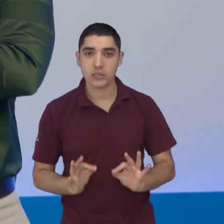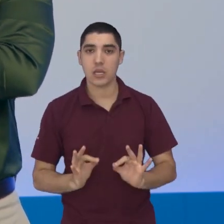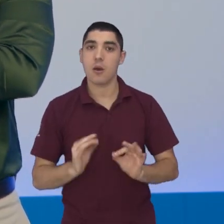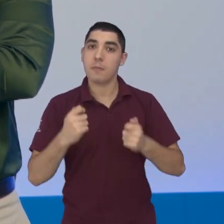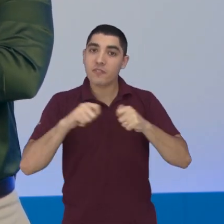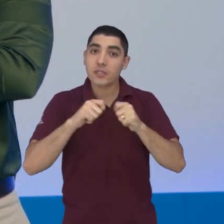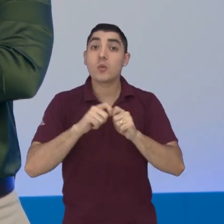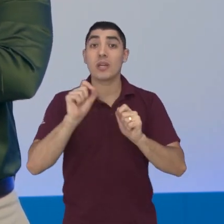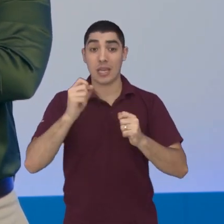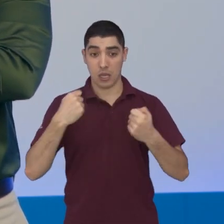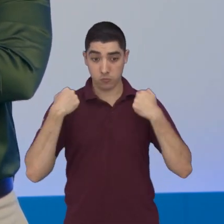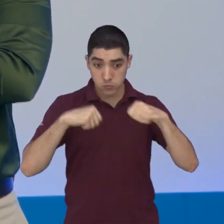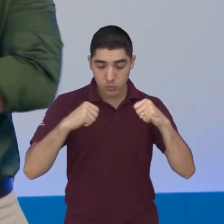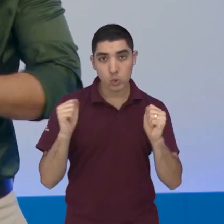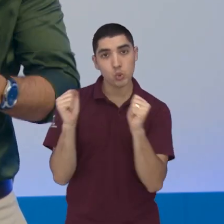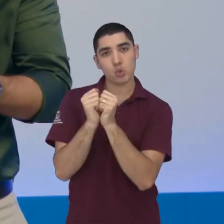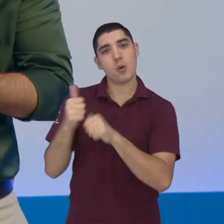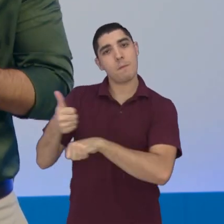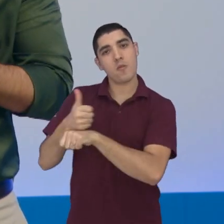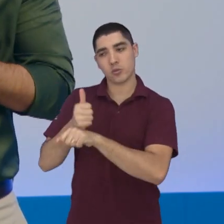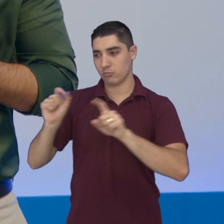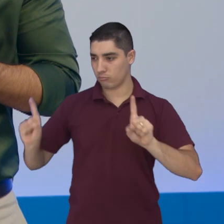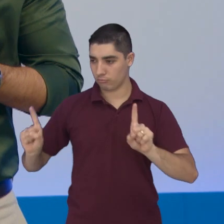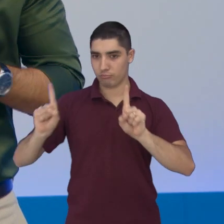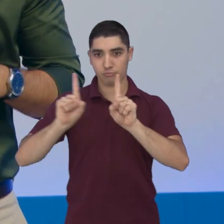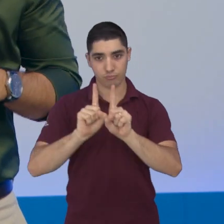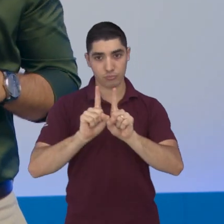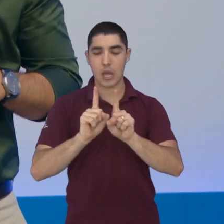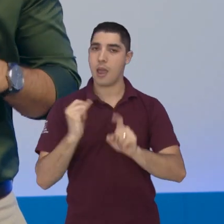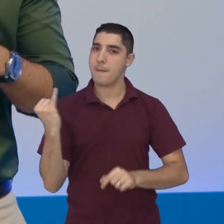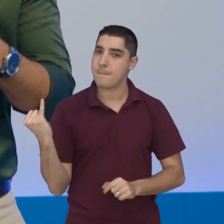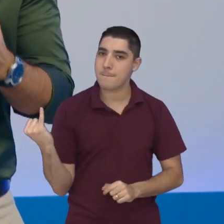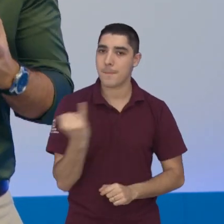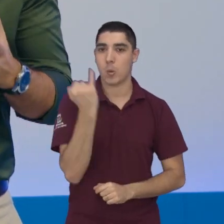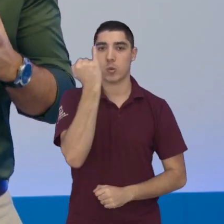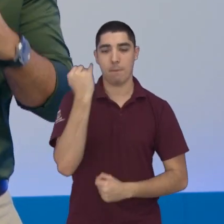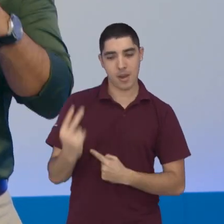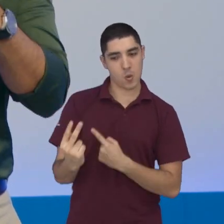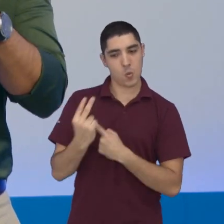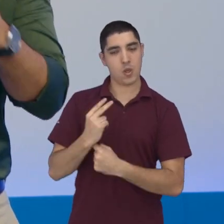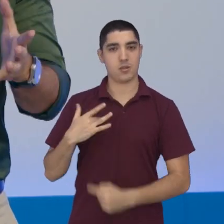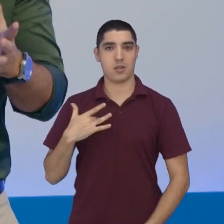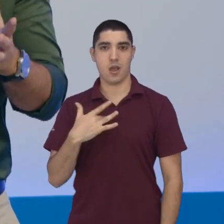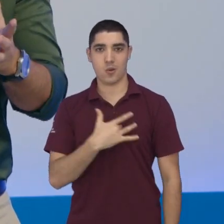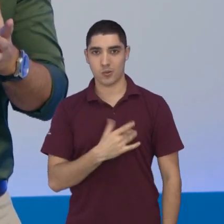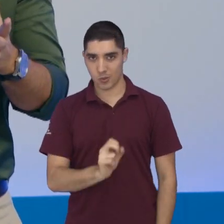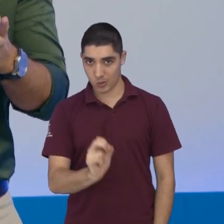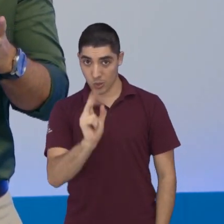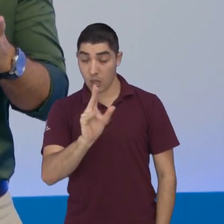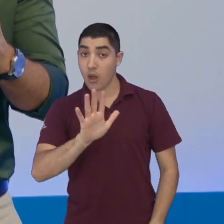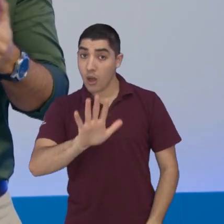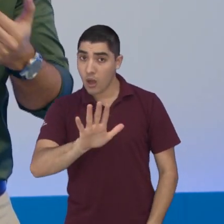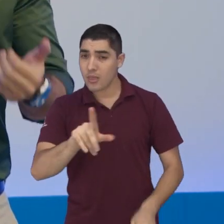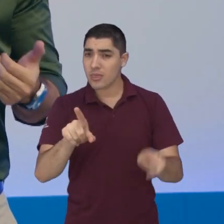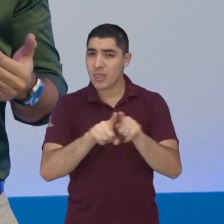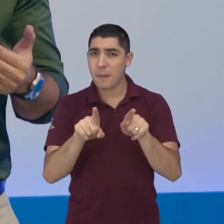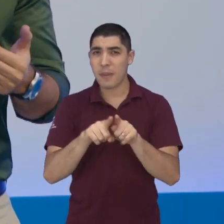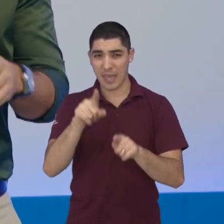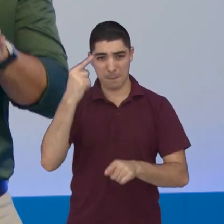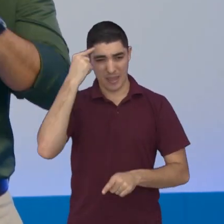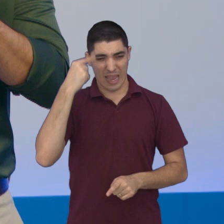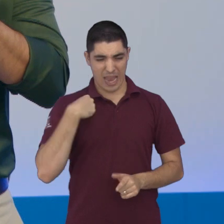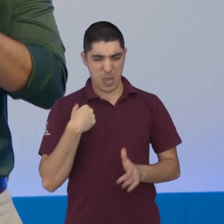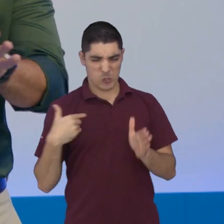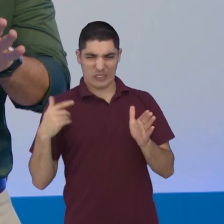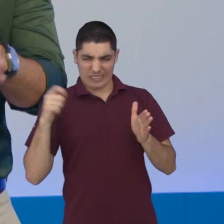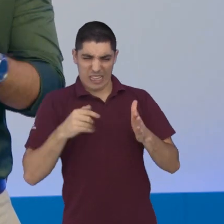hora que for fazer uma atividade física Procurar uma orientação profissional isso faz toda a diferença pra gente cuidar da nossa saúde